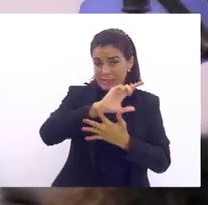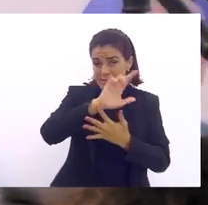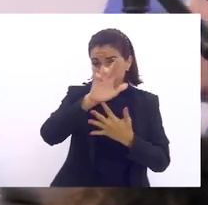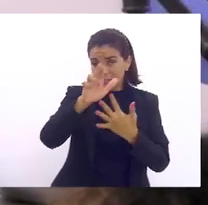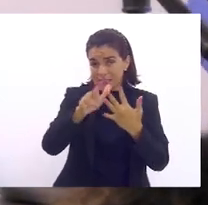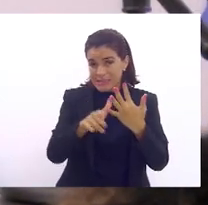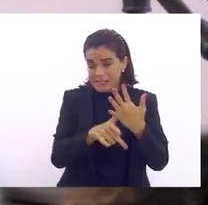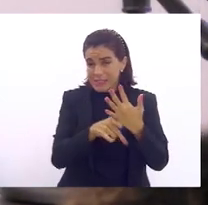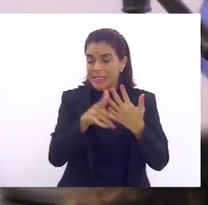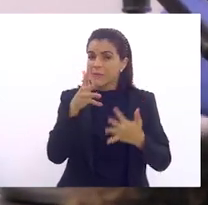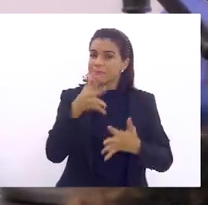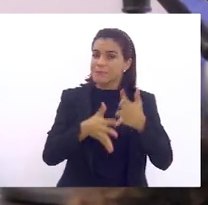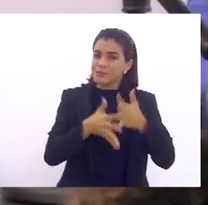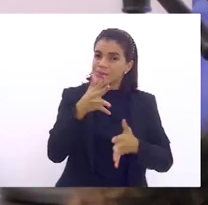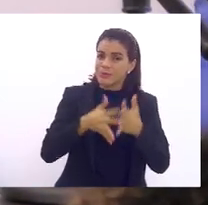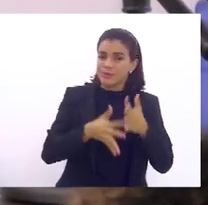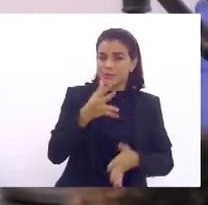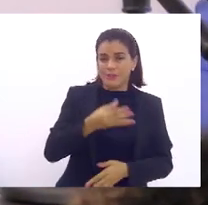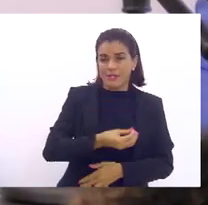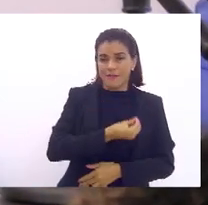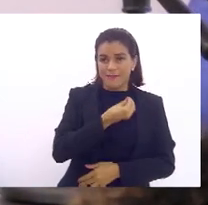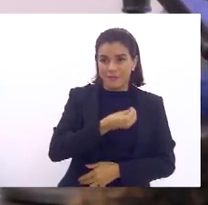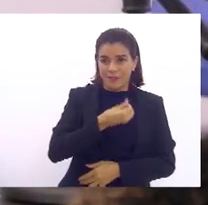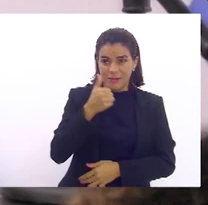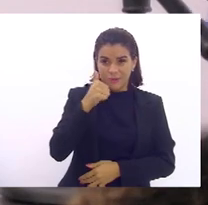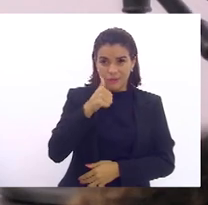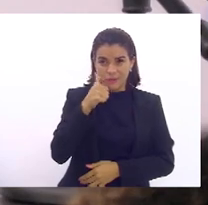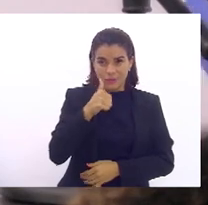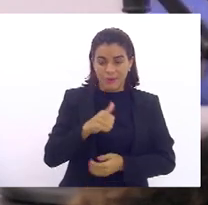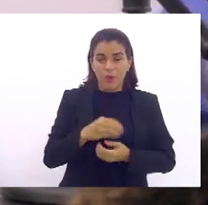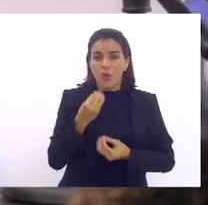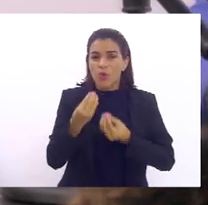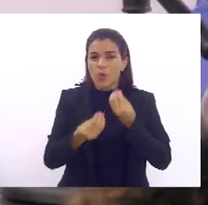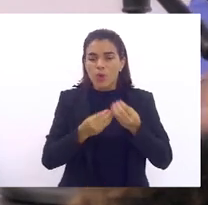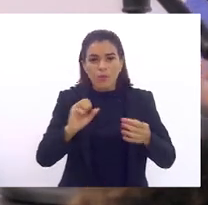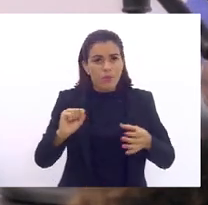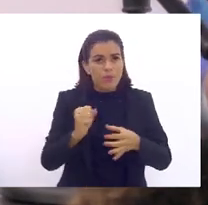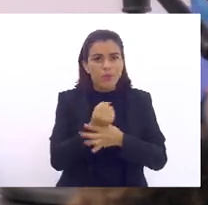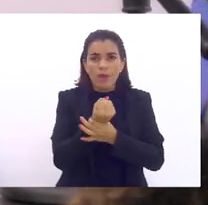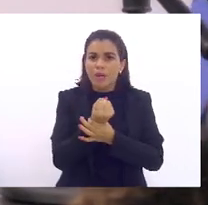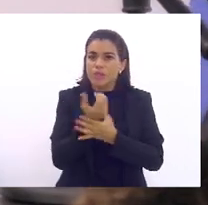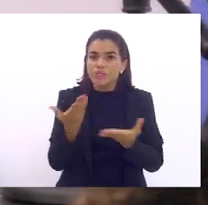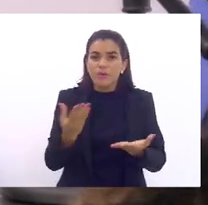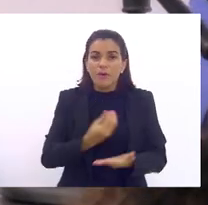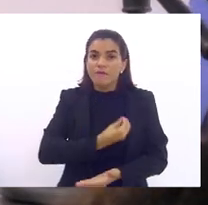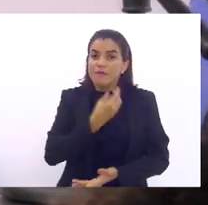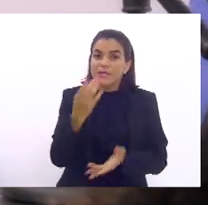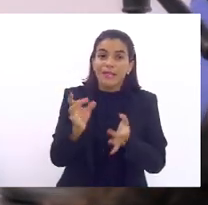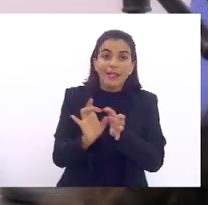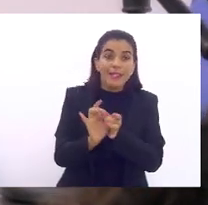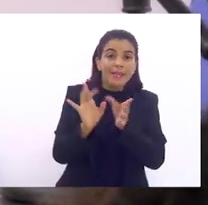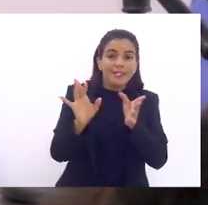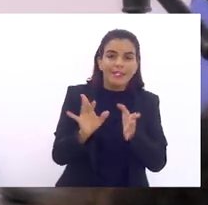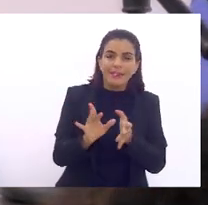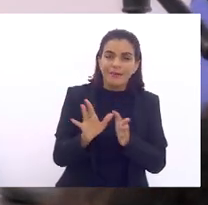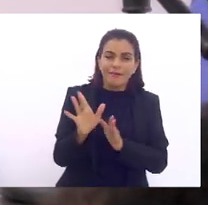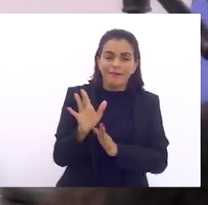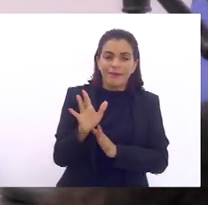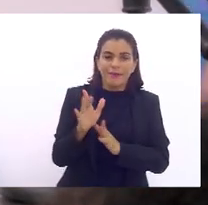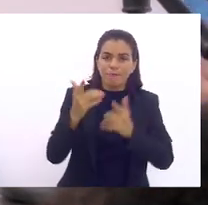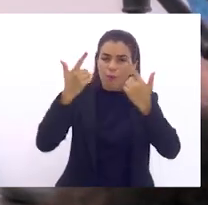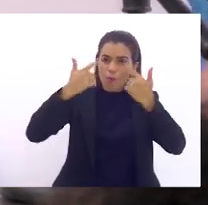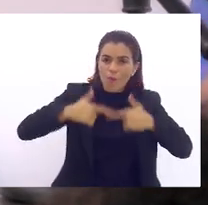impactam as mulheres nos territórios né como garantir eh essa vida livre de violência que tá